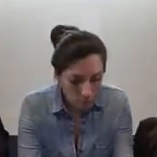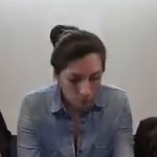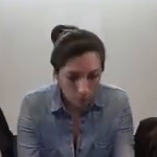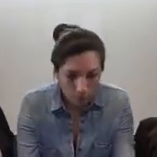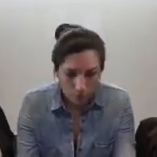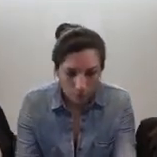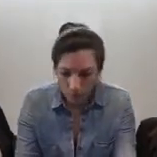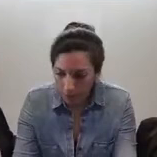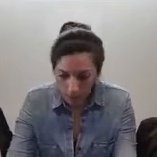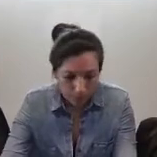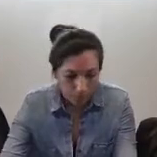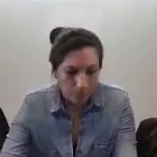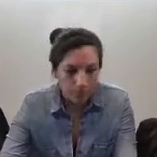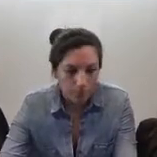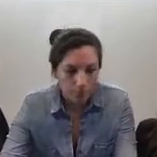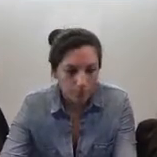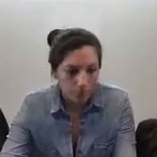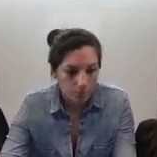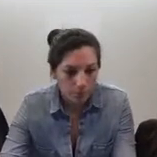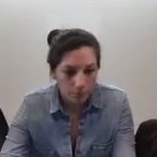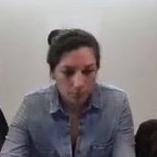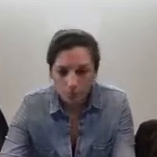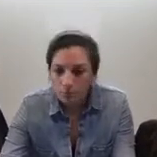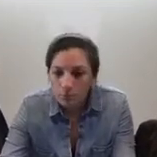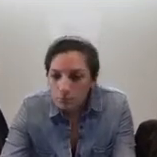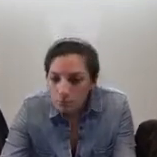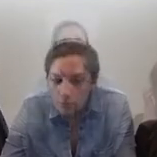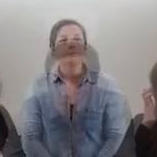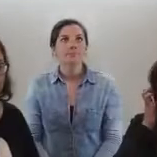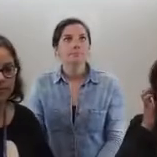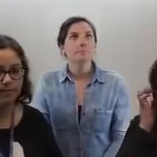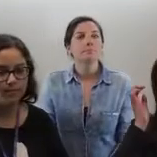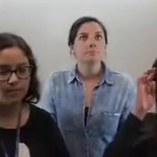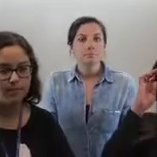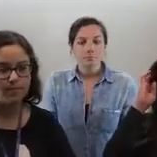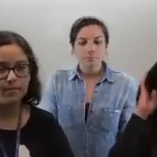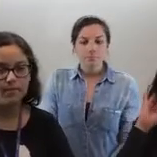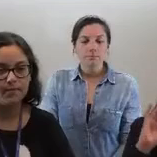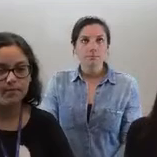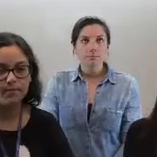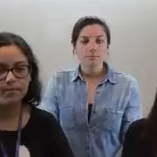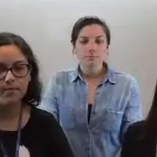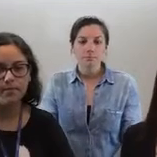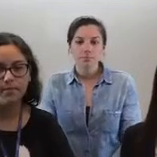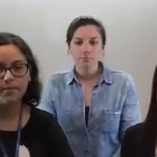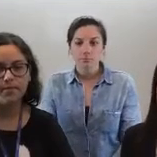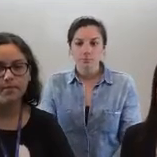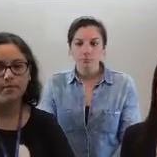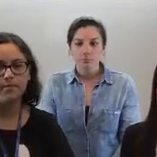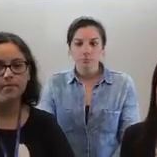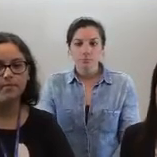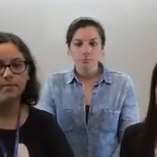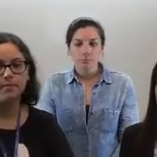gente tem periódicos online, que tem o link lá, que dá para acessar. Então, no caso aqui, se vocês quiserem pesquisar o que a gente